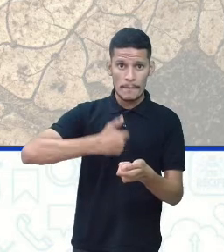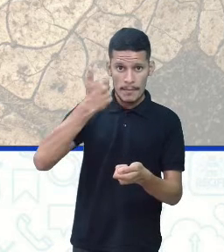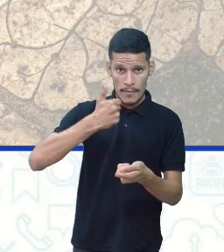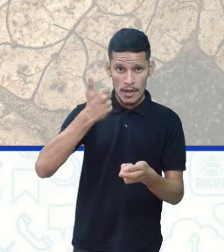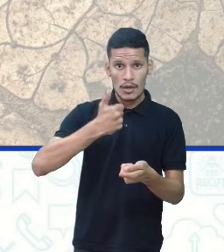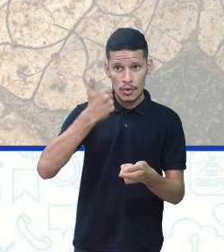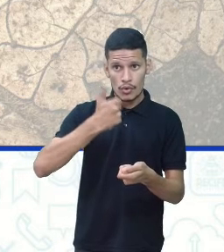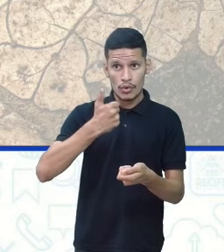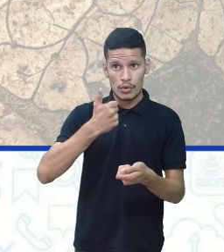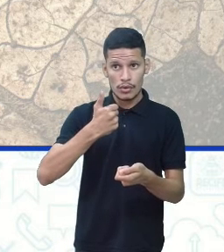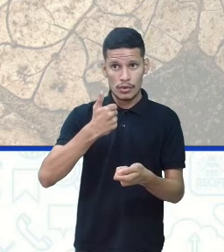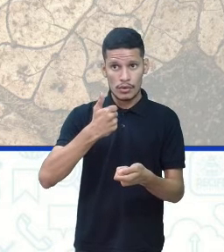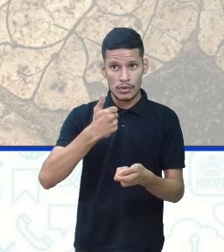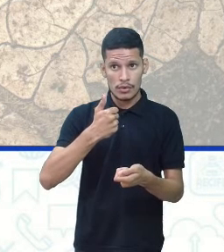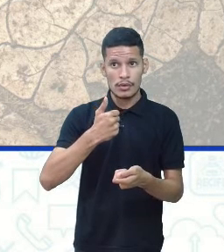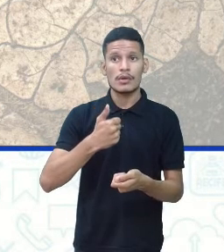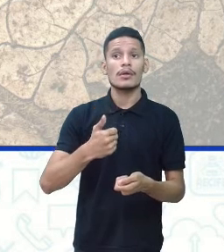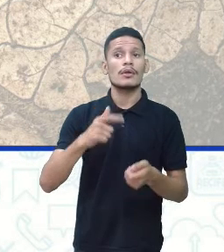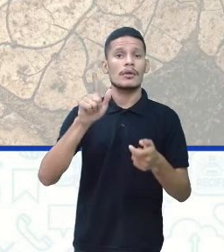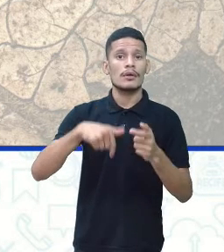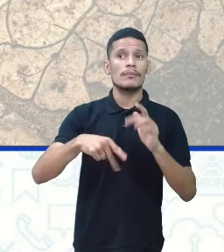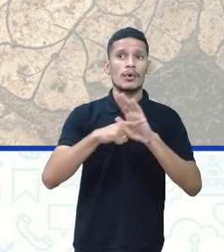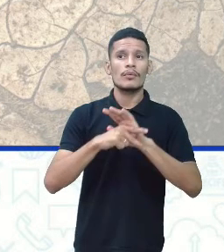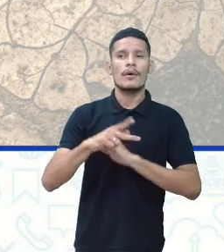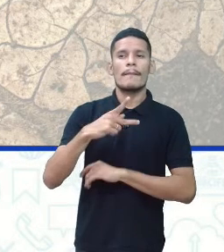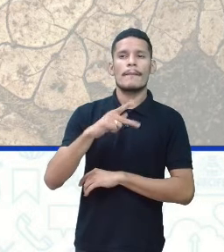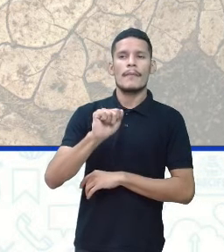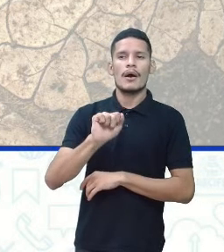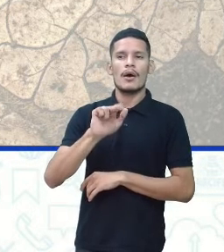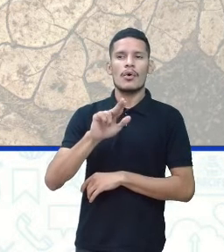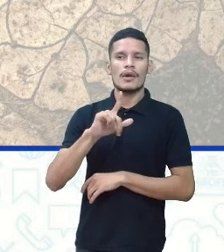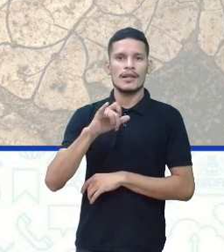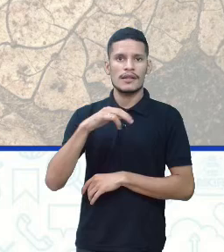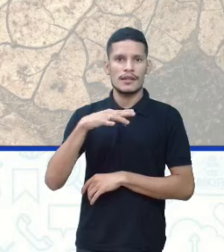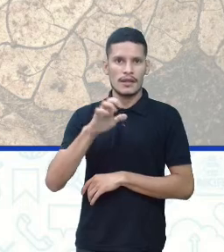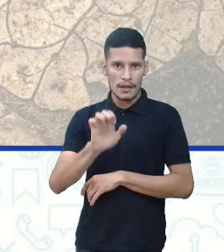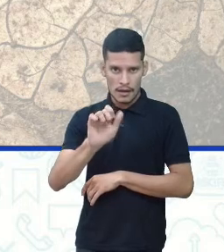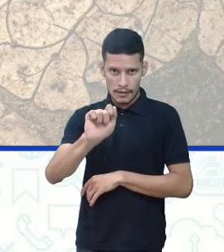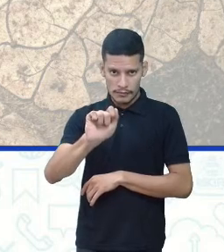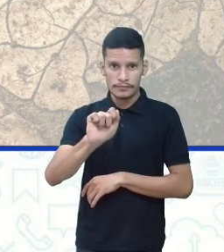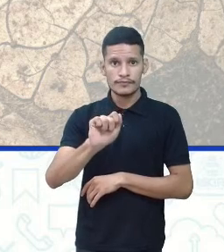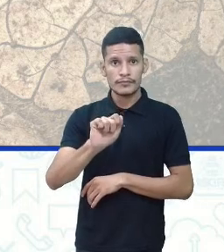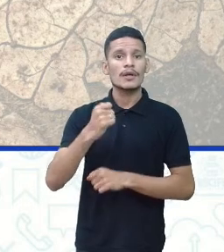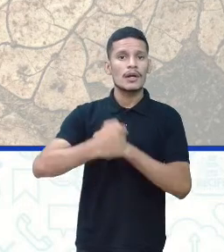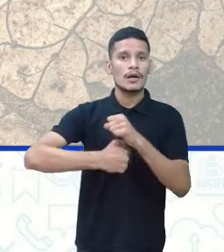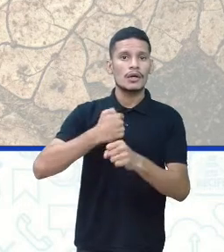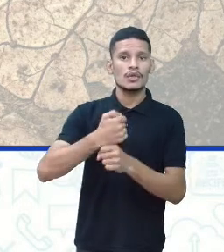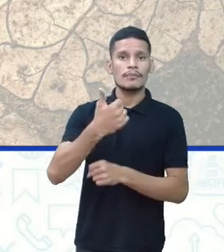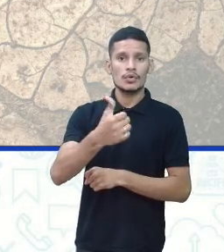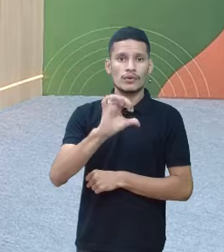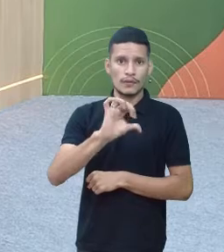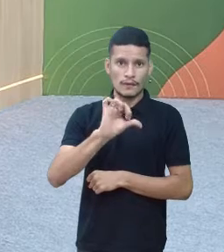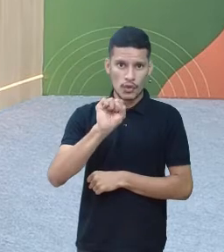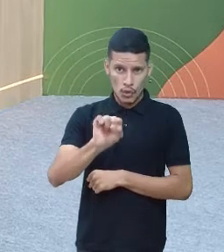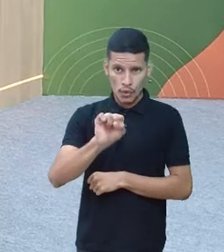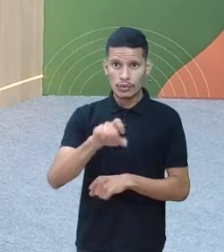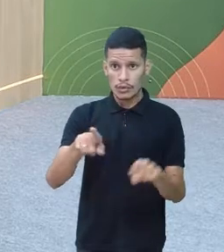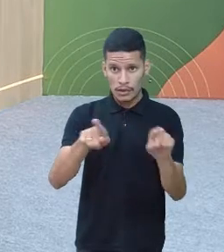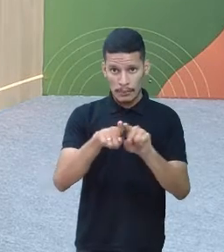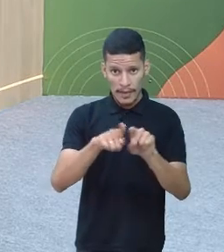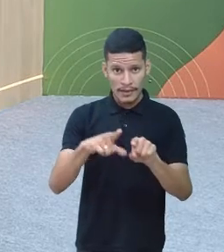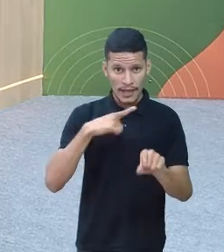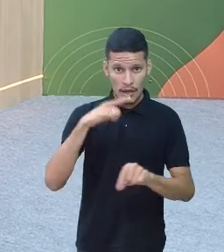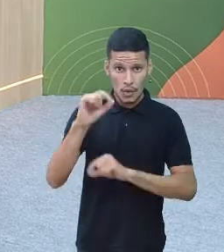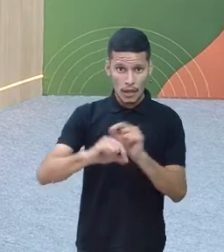campeão Paulina, né? Em 98. A gente vai ter também. E aí, todas